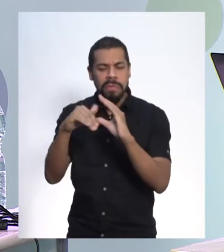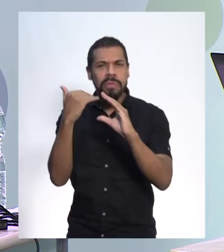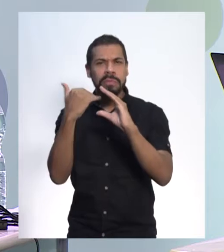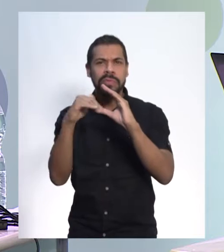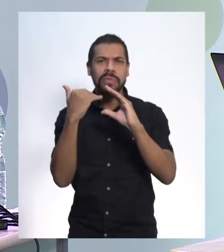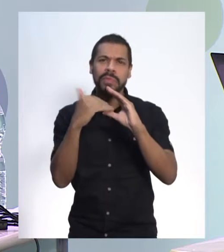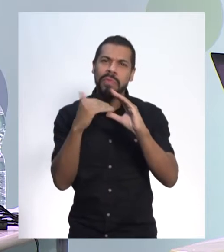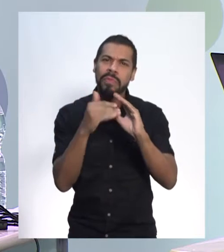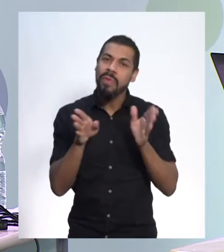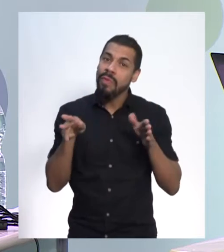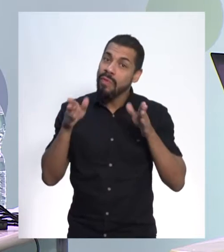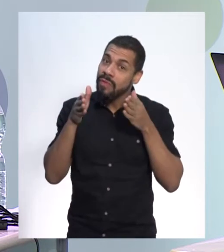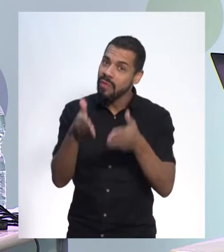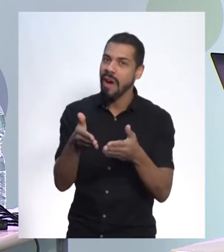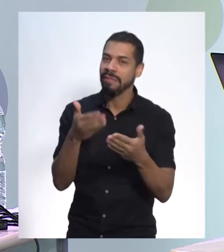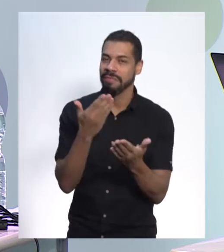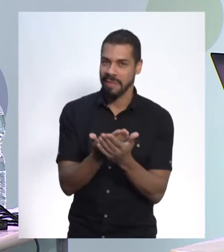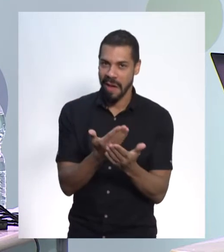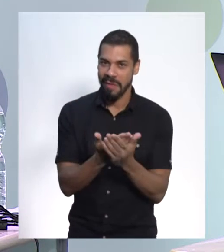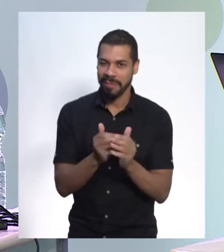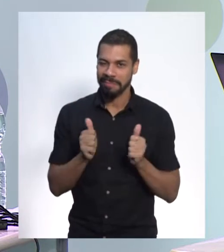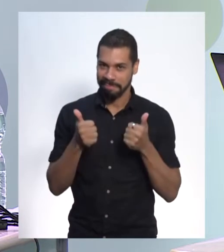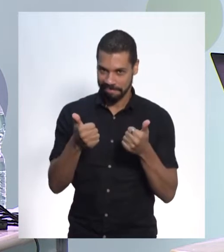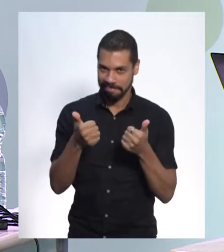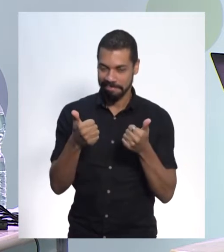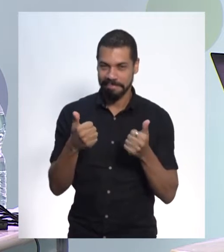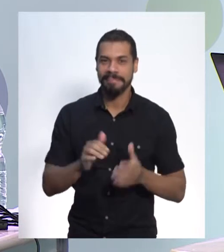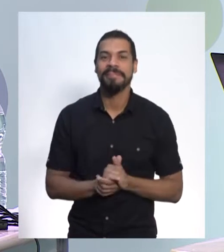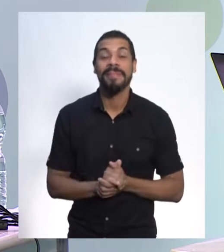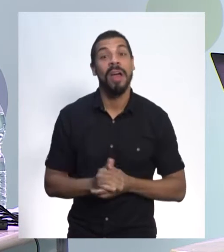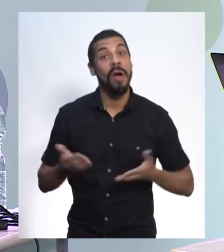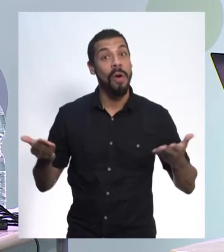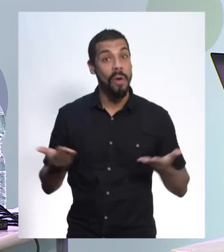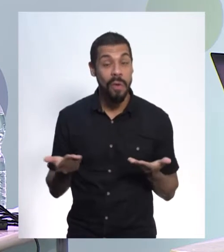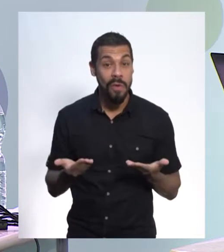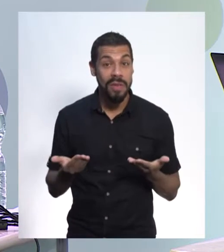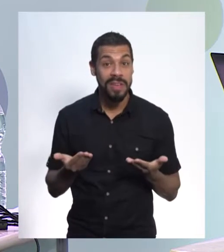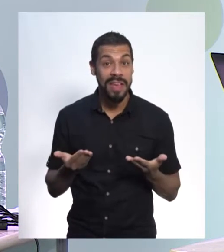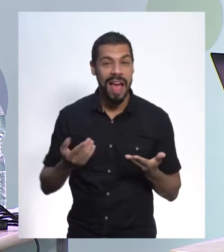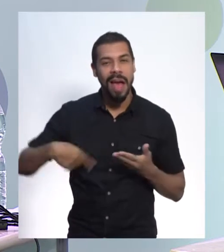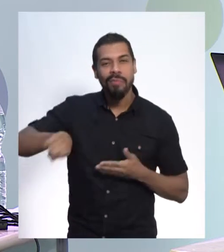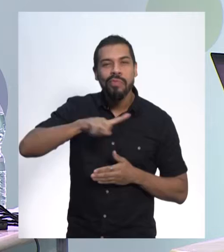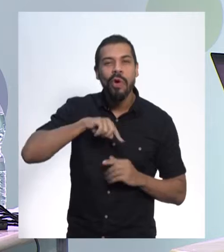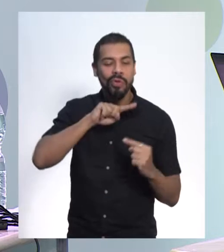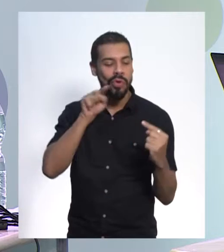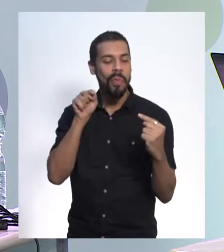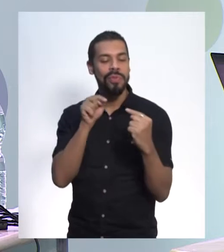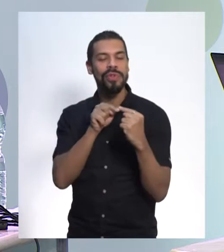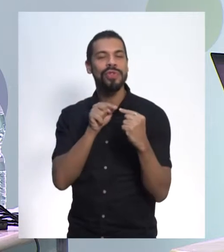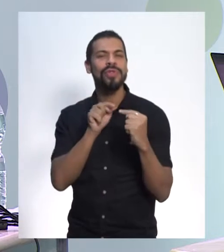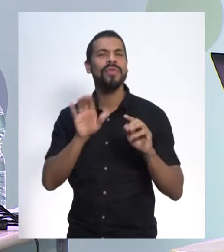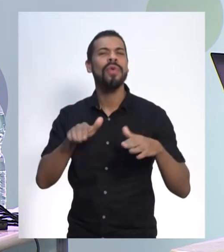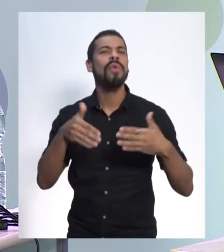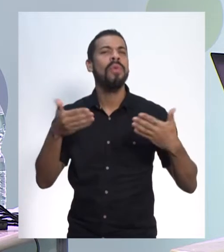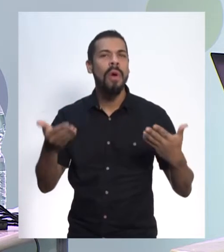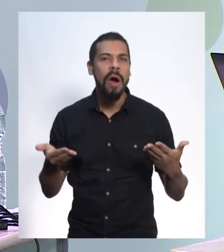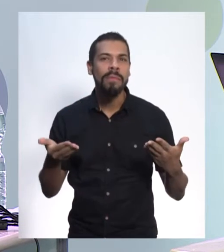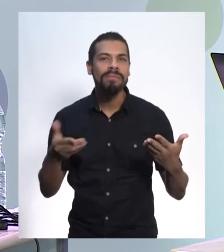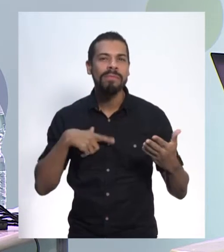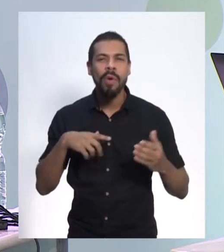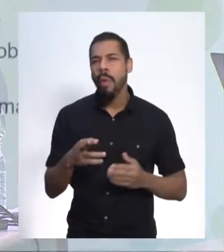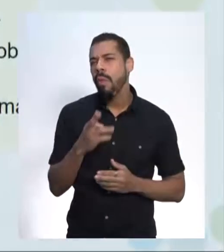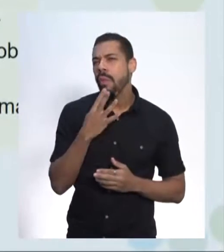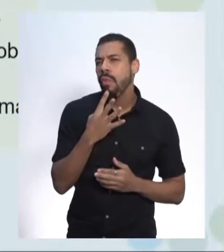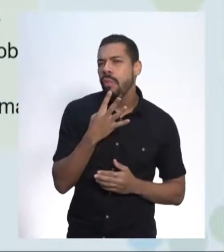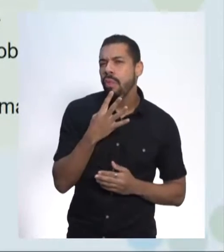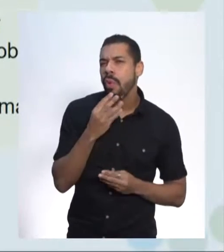mensagens pertinentes à aula. Tudo bem? Então, hoje, a nossa aula tem como objetivo